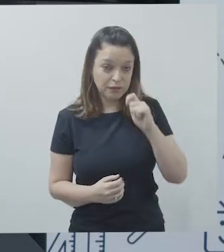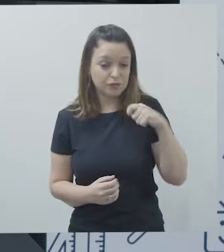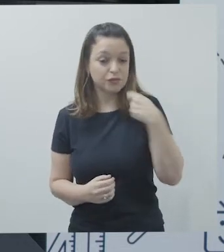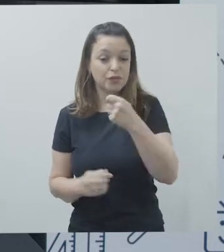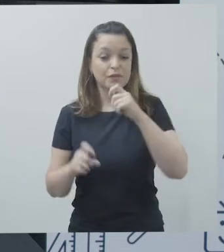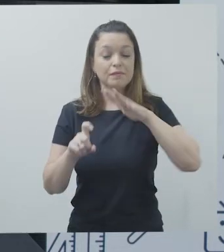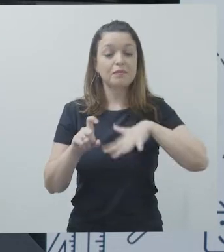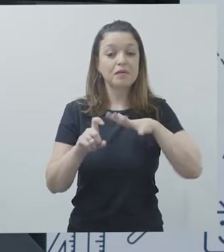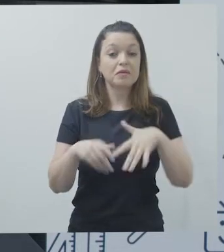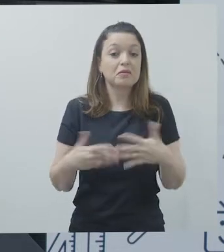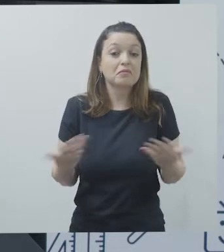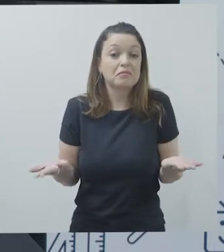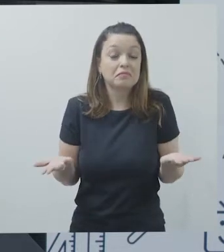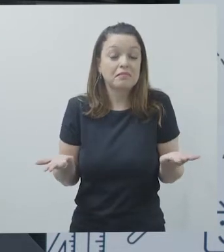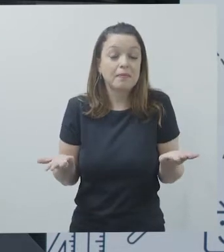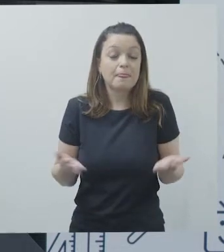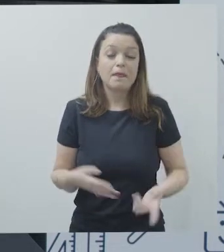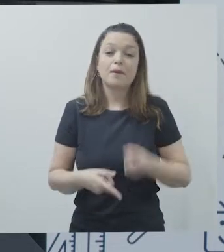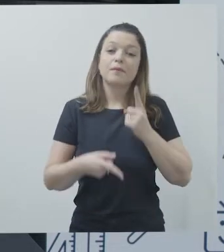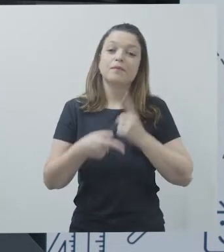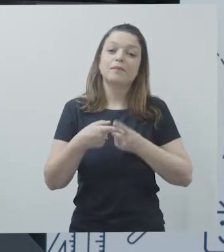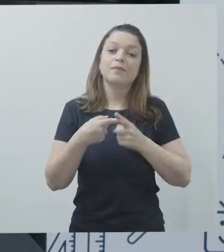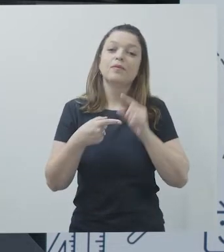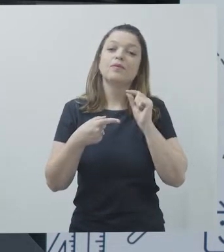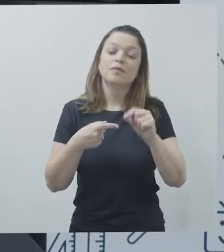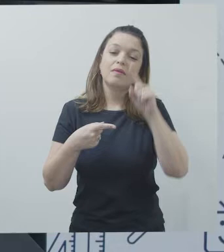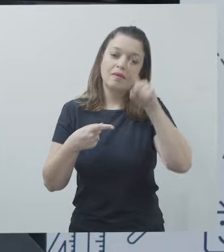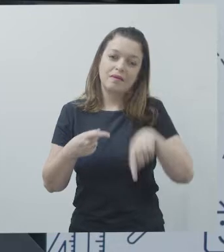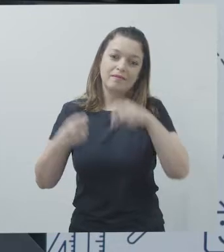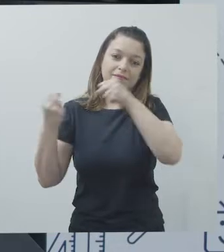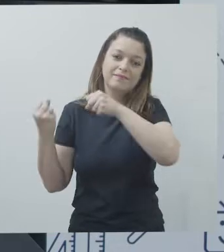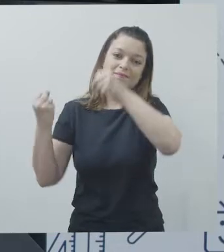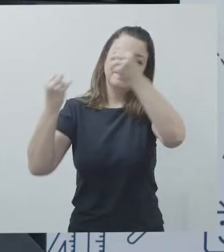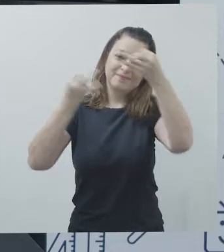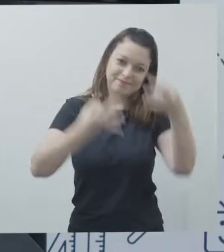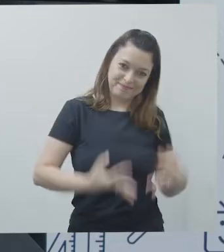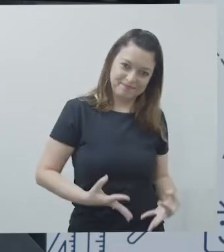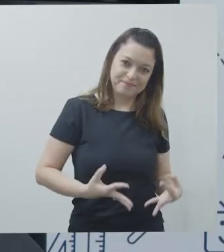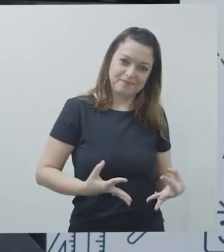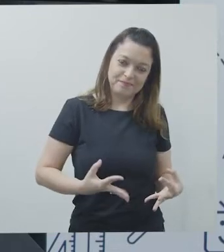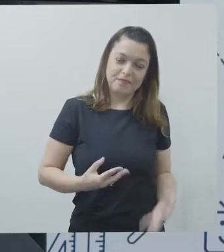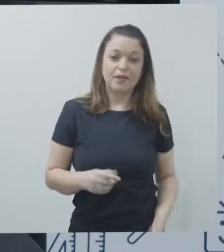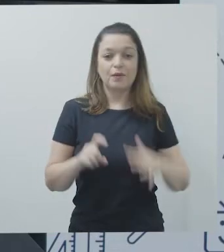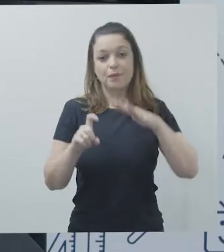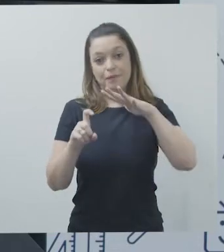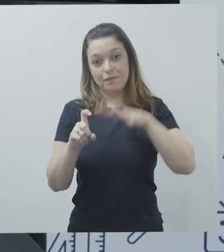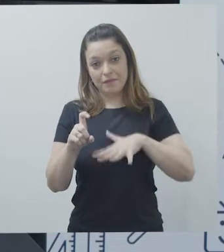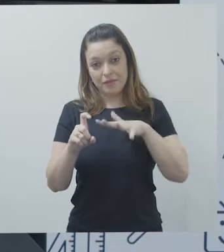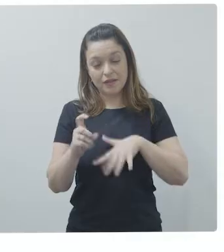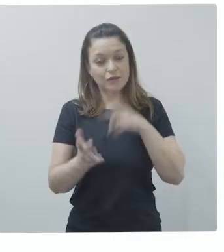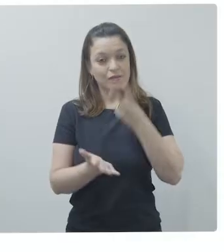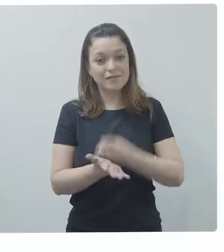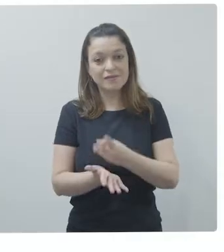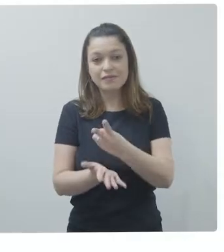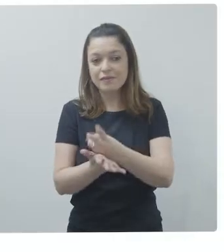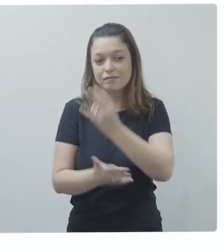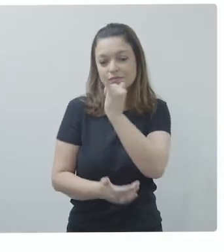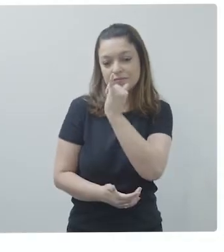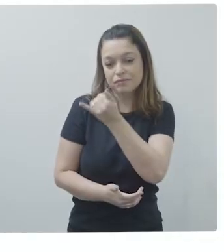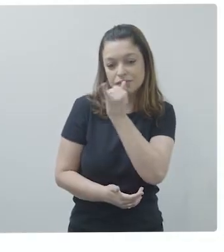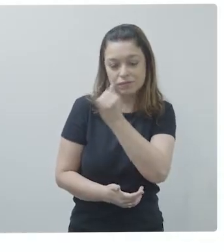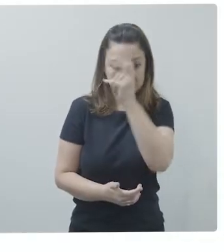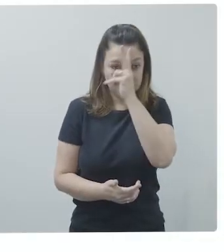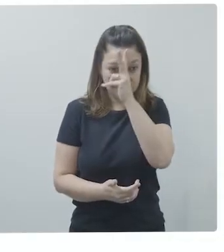mitos? Por quê? Porque nós temos quem? A explicação. O mito tem a ideia de explicar